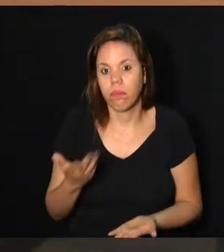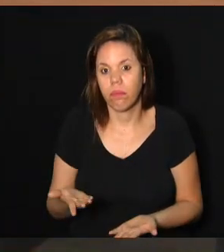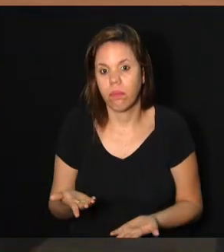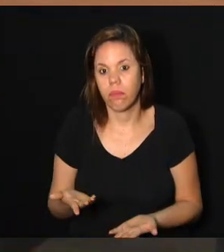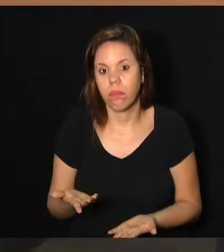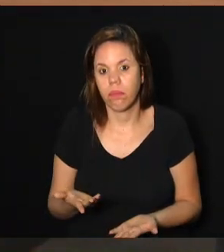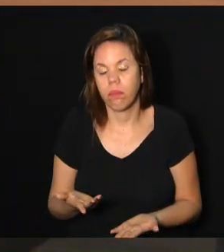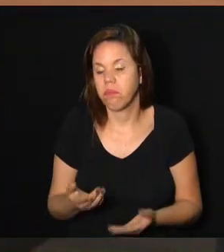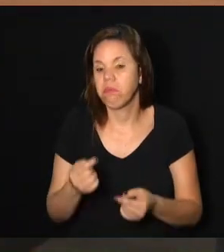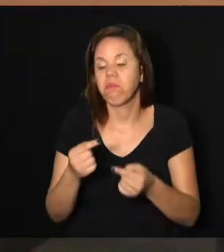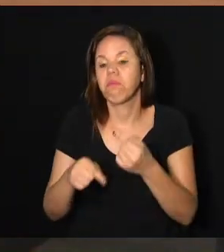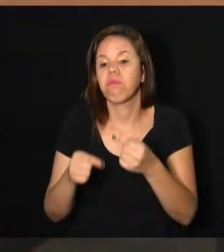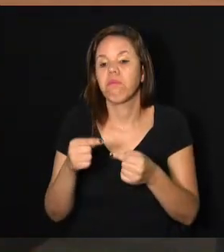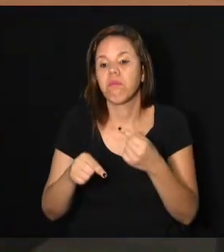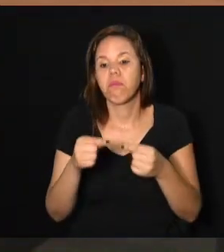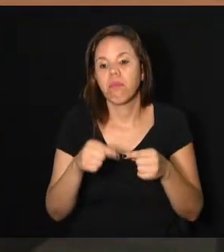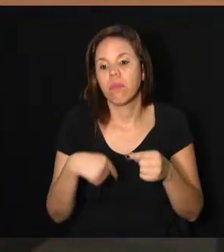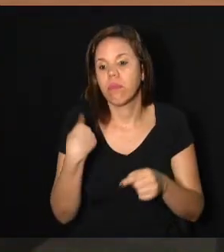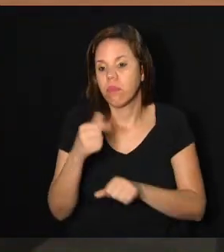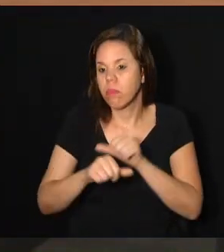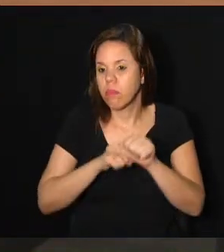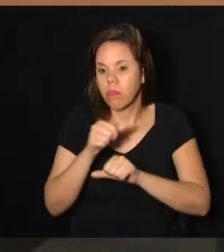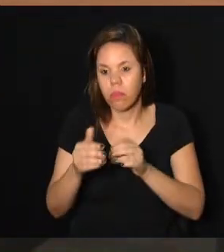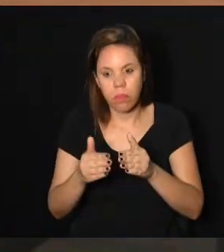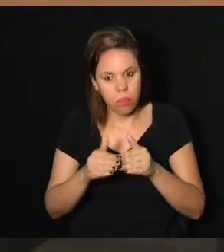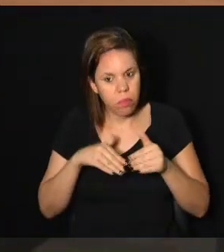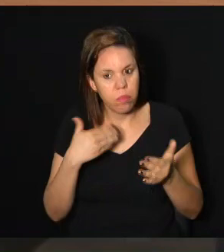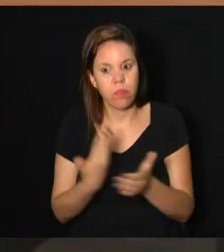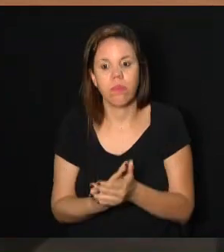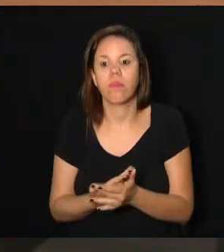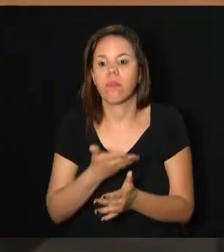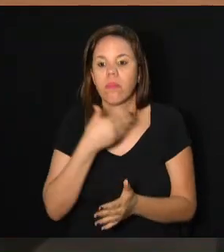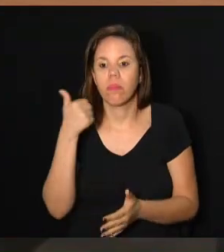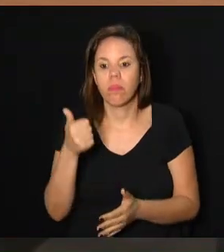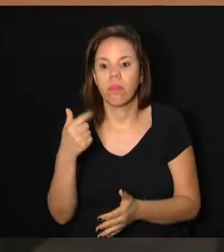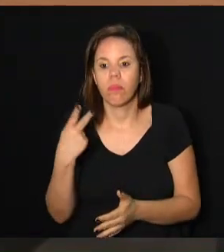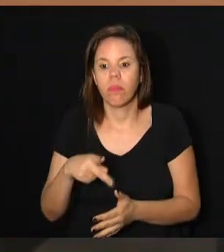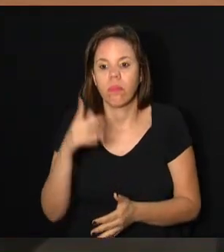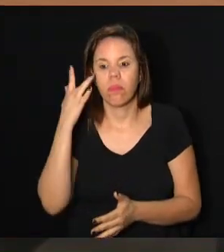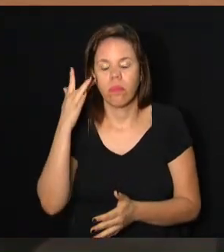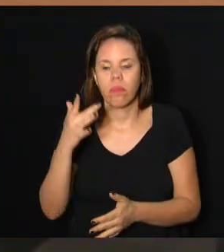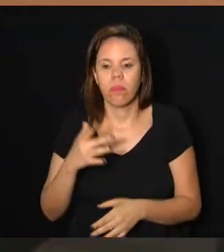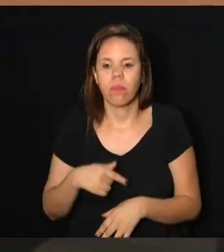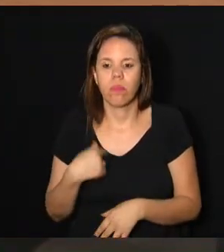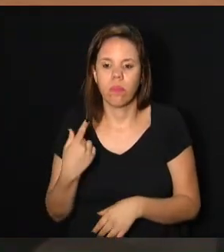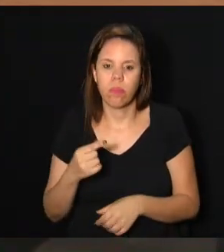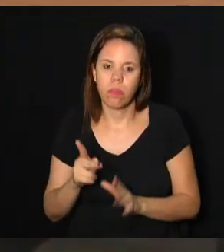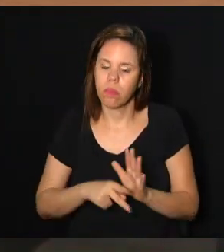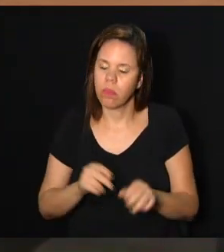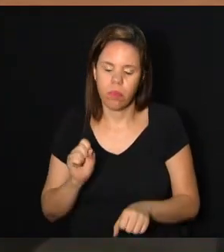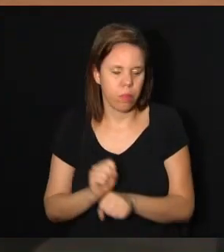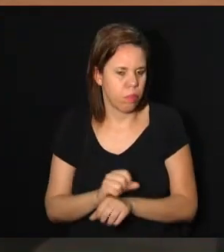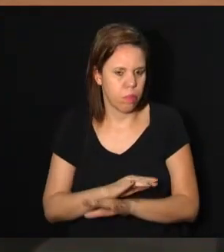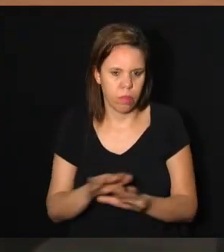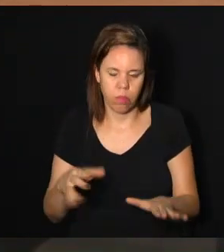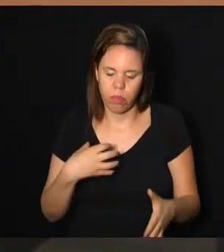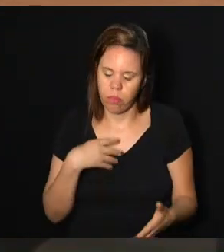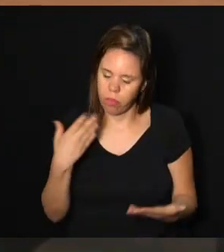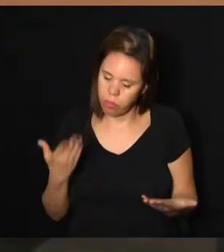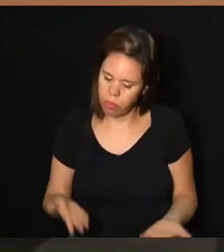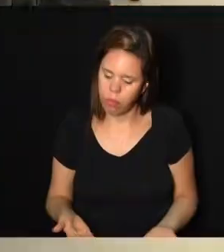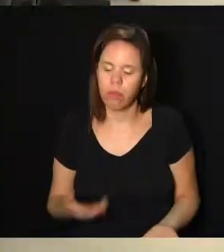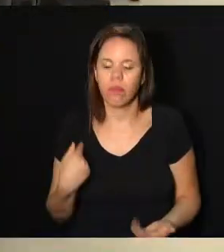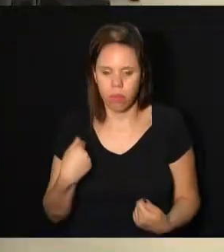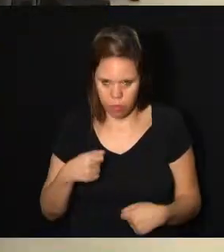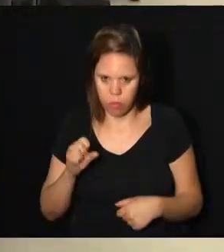tiver em consonância, é só a gente fazer emenda e melhorar. Eu acho que nós não podemos ficar do jeito que está. Com certeza. Entendeu?